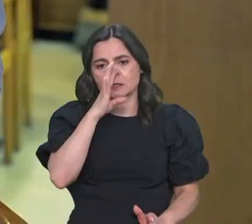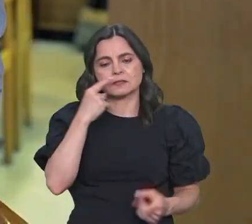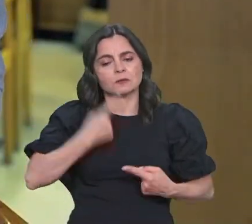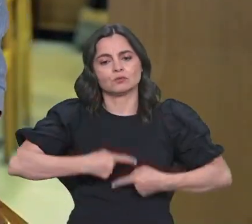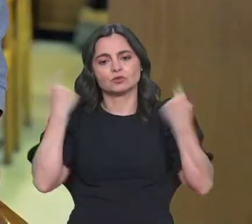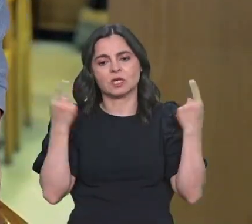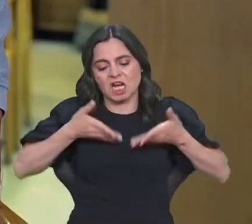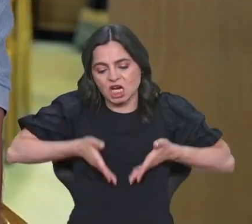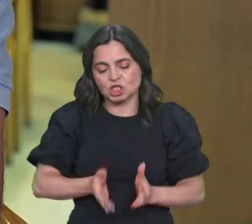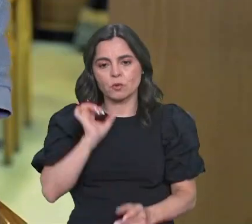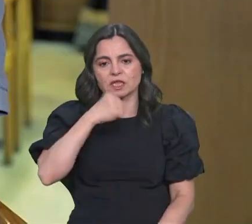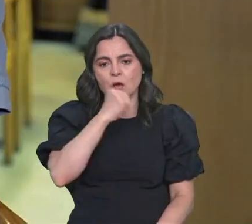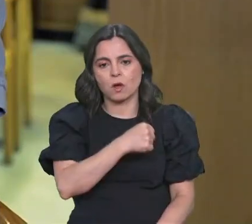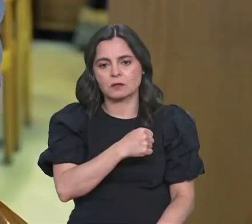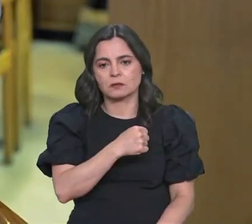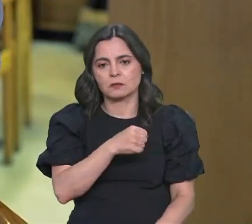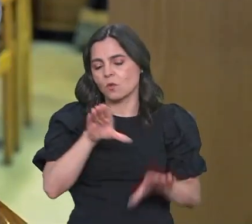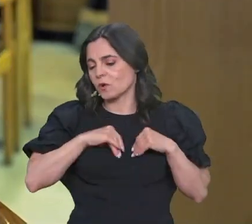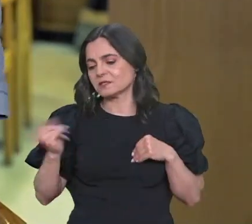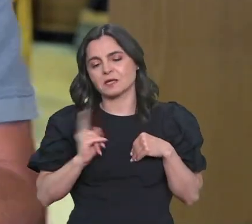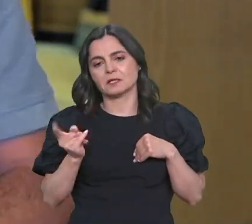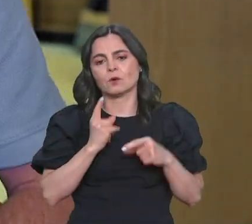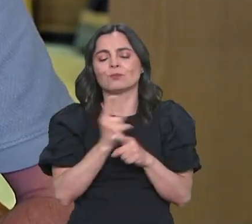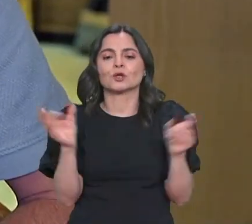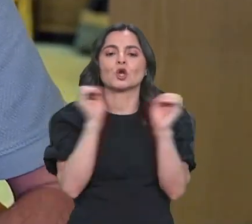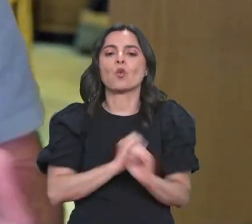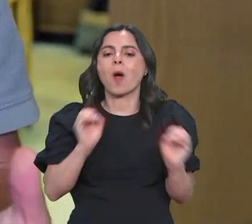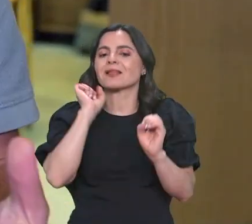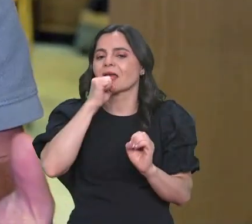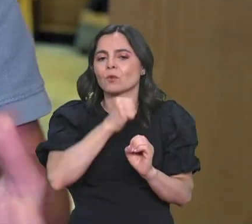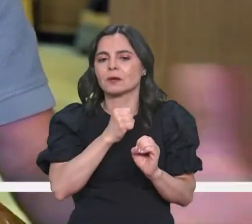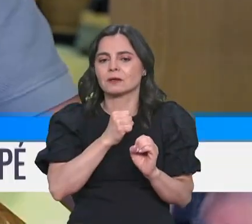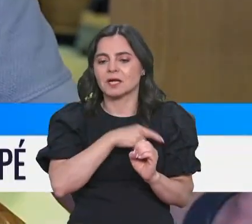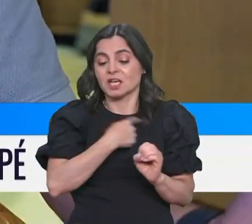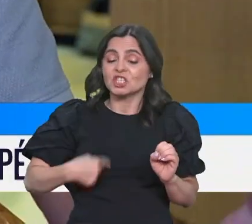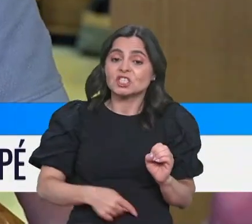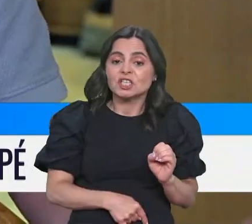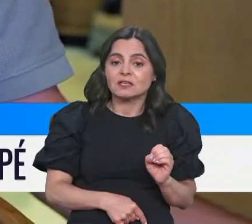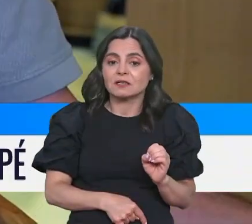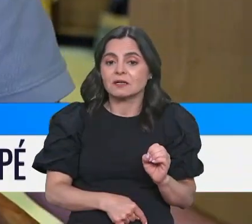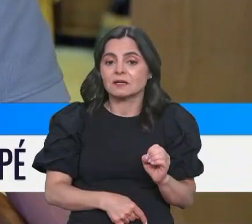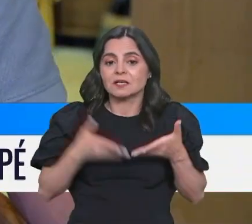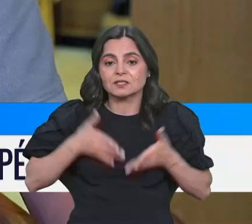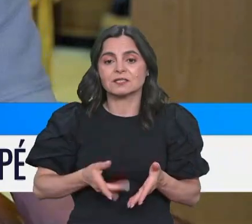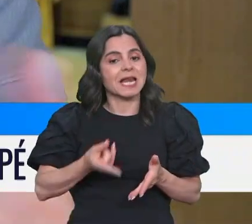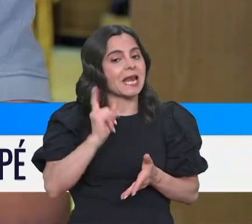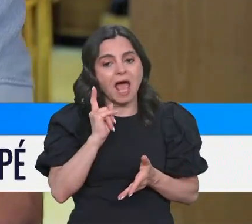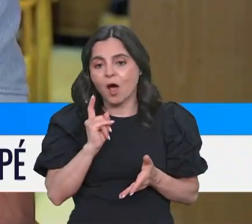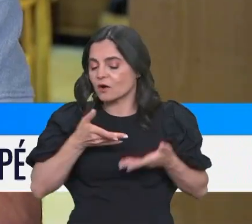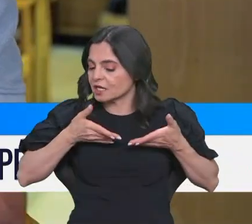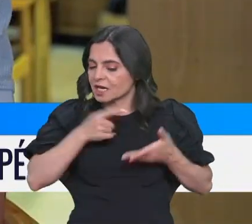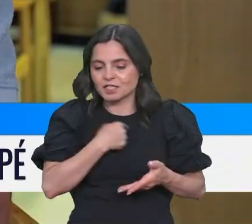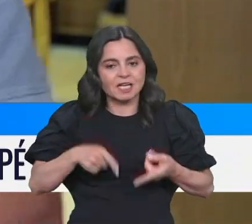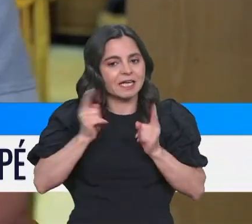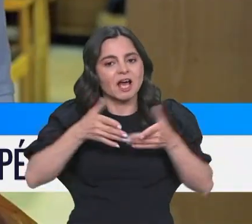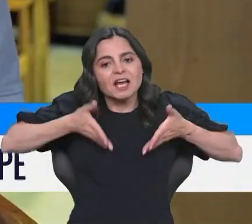está nascido em Taiwan, eles dizem que não aceitam porque não existe Taiwan, não é China. Eles dizem, ah, mas você nasceu na China. Não, nós não nascemos na China, nasceu em